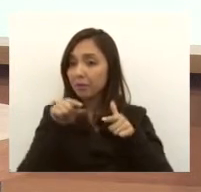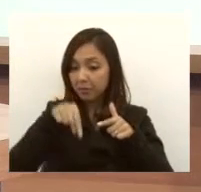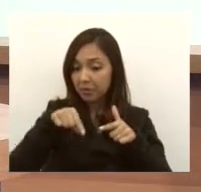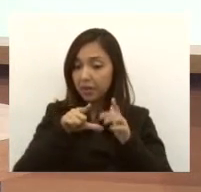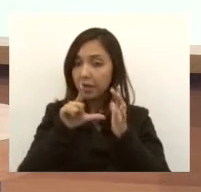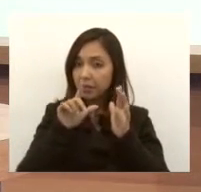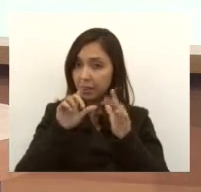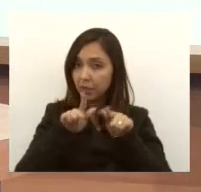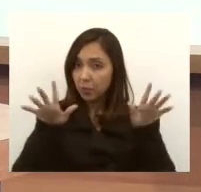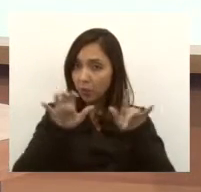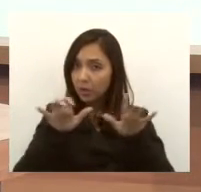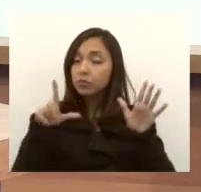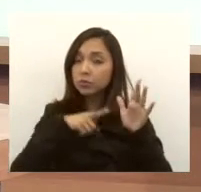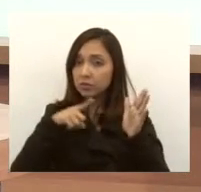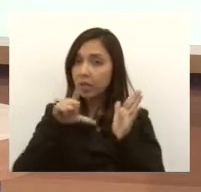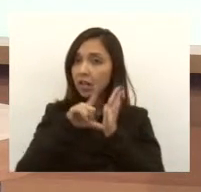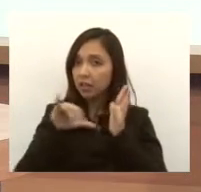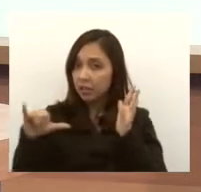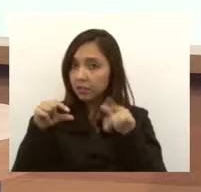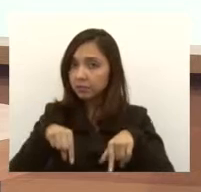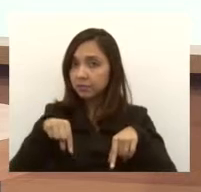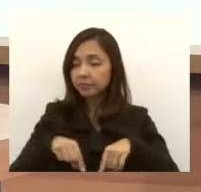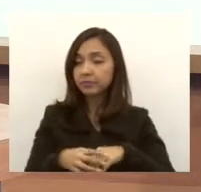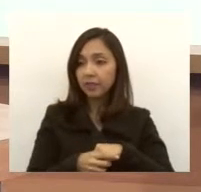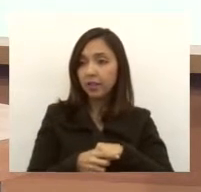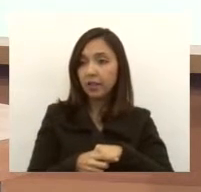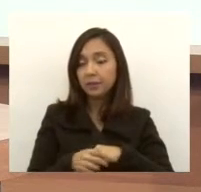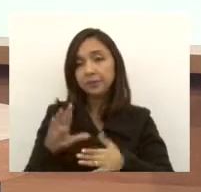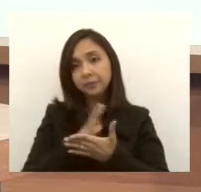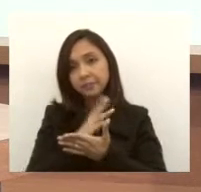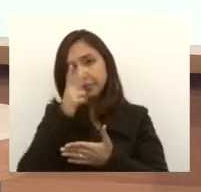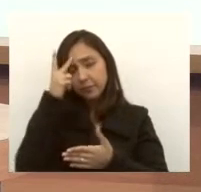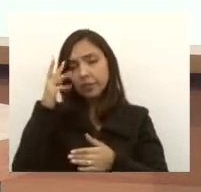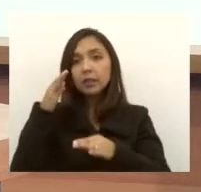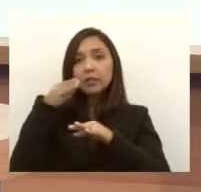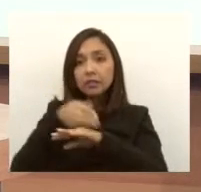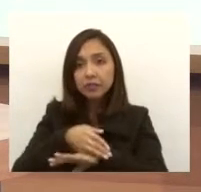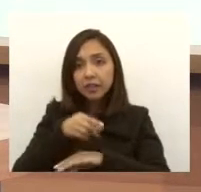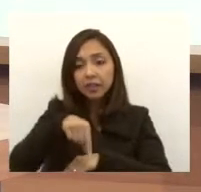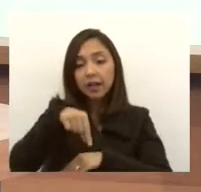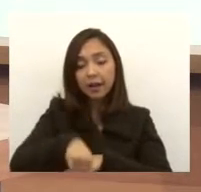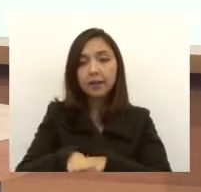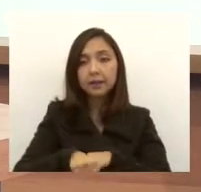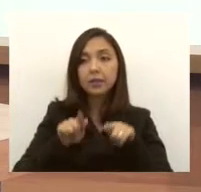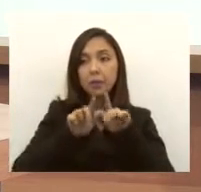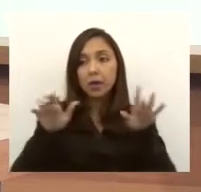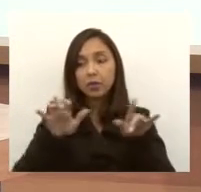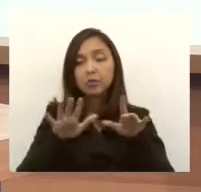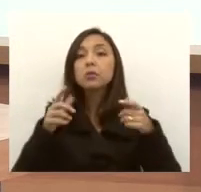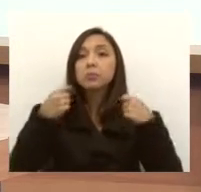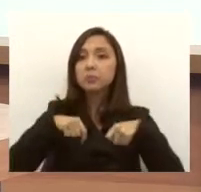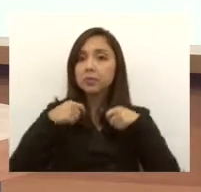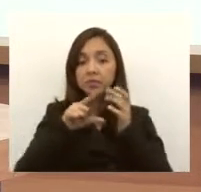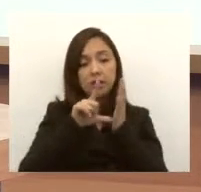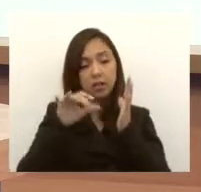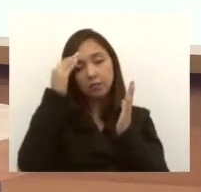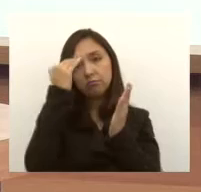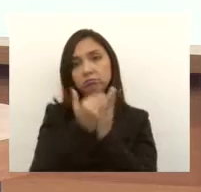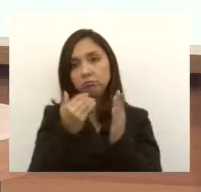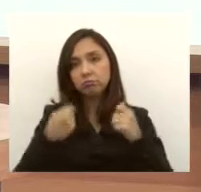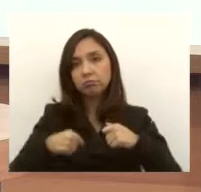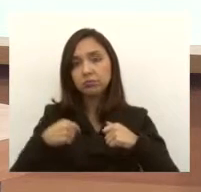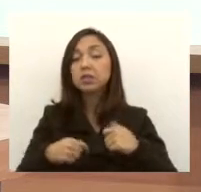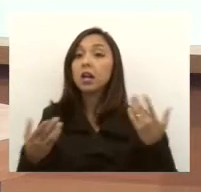lei. As pessoas que vêm aqui explorar economicamente a nossa cidade têm que saber que vêm aqui e têm que estar submetido às leis da nossa cidade.